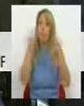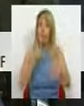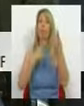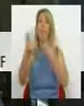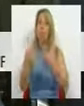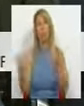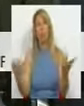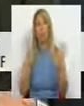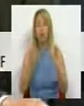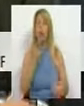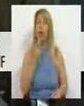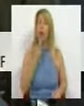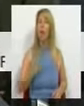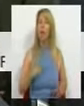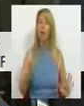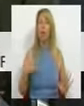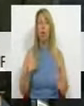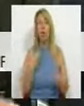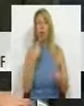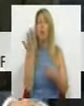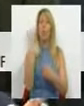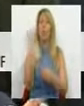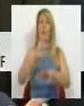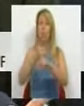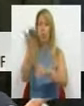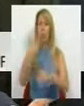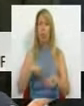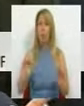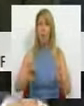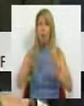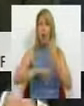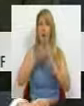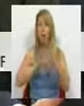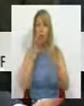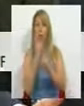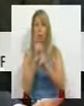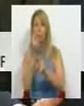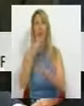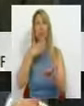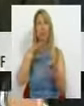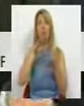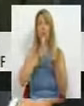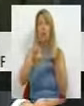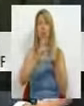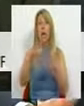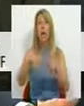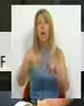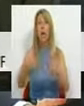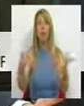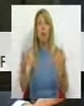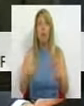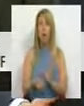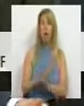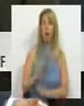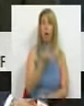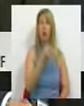respondeu, mas a verdade é que, nomeadamente, dou-lhe outro exemplo, não existia um relatório de monitorização de crédito, só foi criado em 2012. Estas são questões, de facto, centrais.